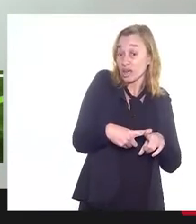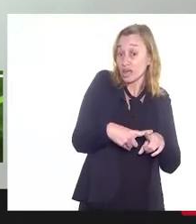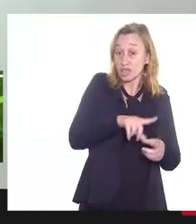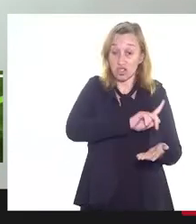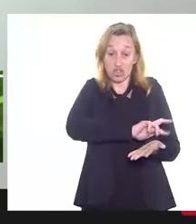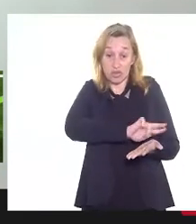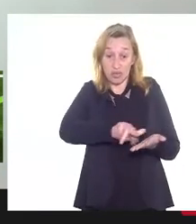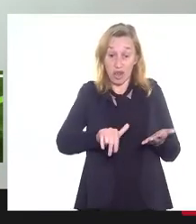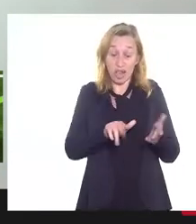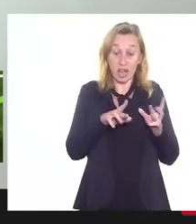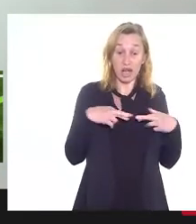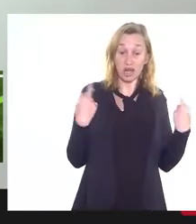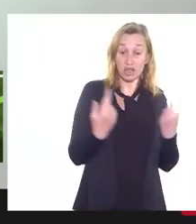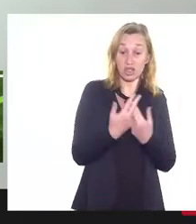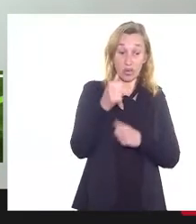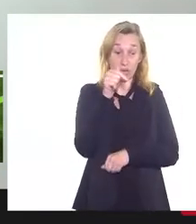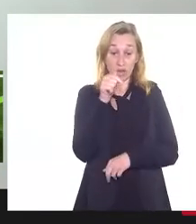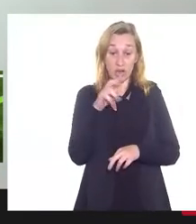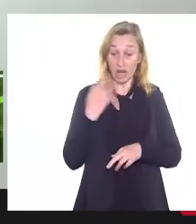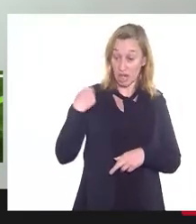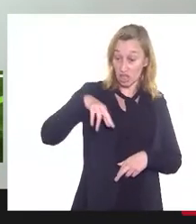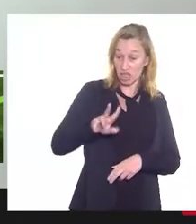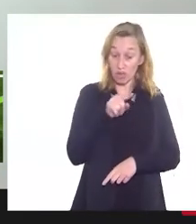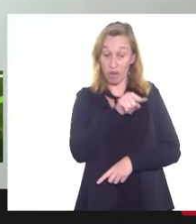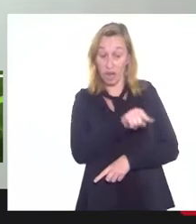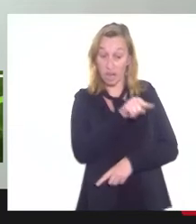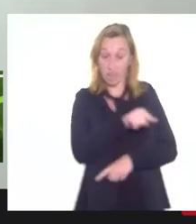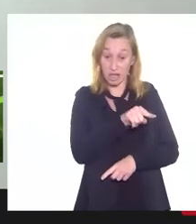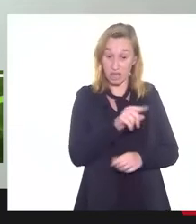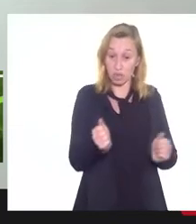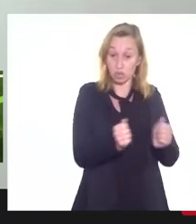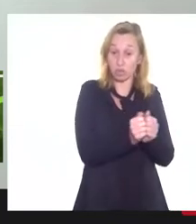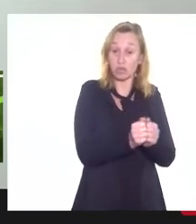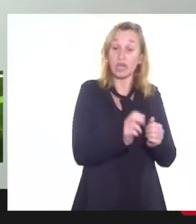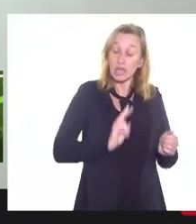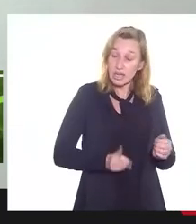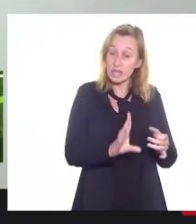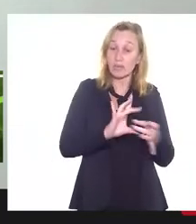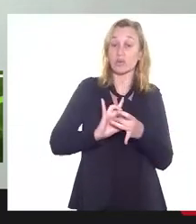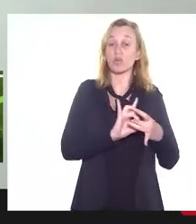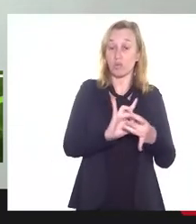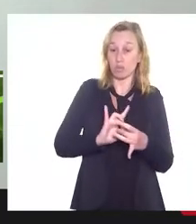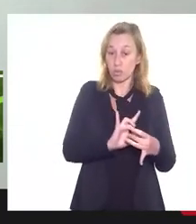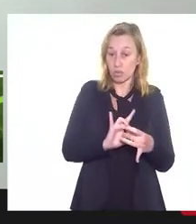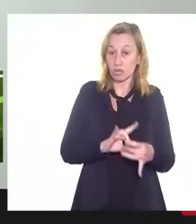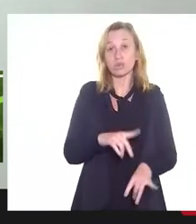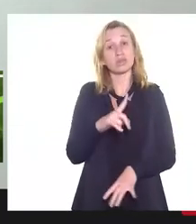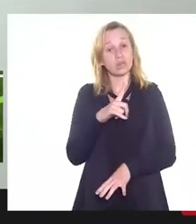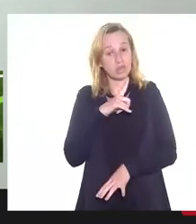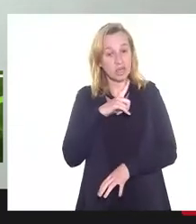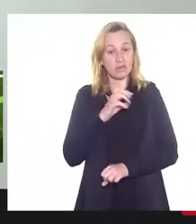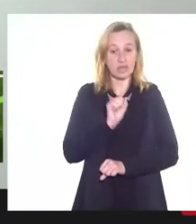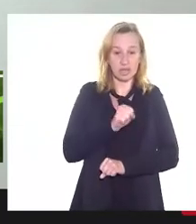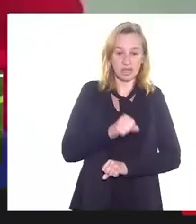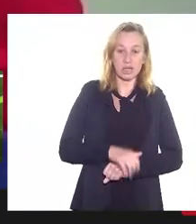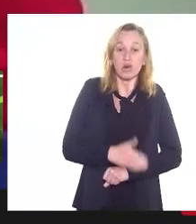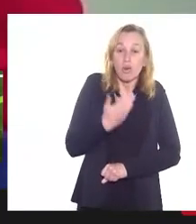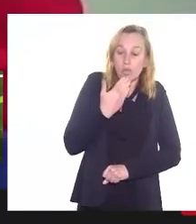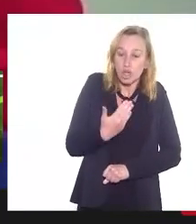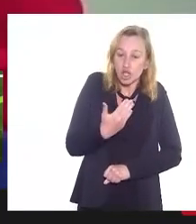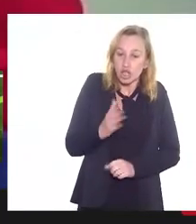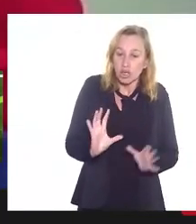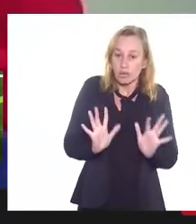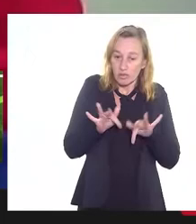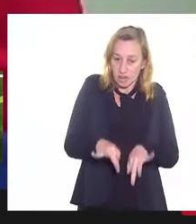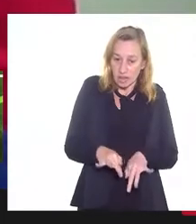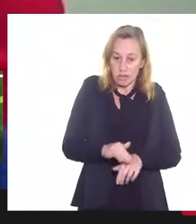diversas religiões ali contidas, e a gente sempre viveu num espaço harmônico, com alguns... Vou pedir para a senhora